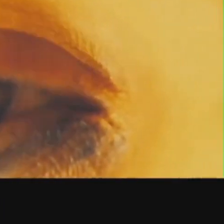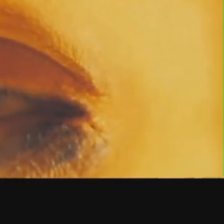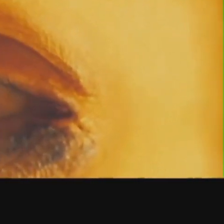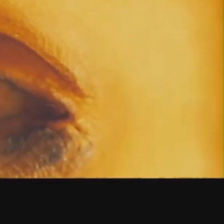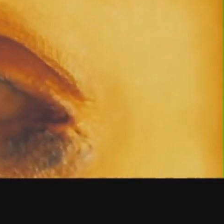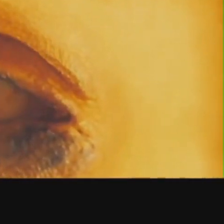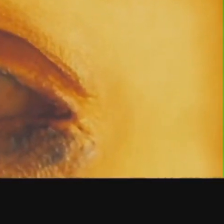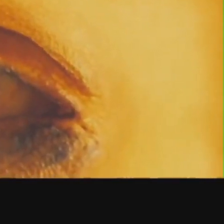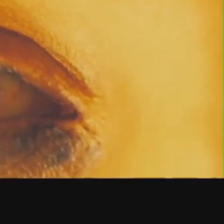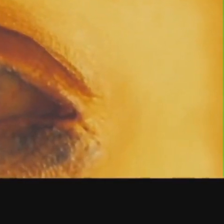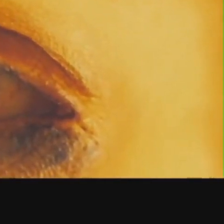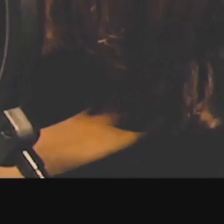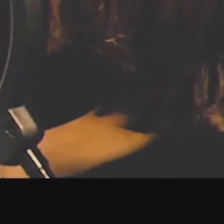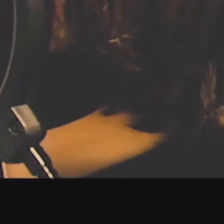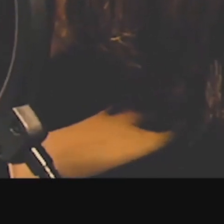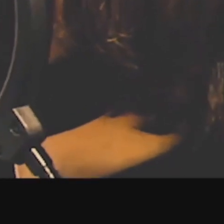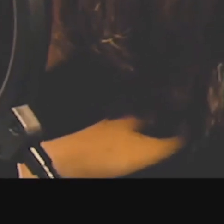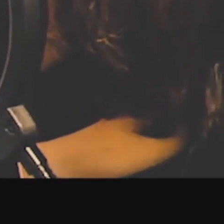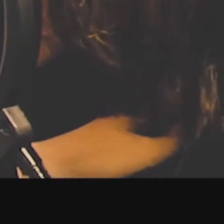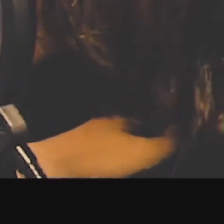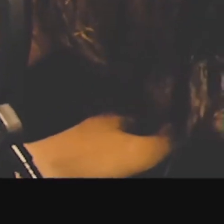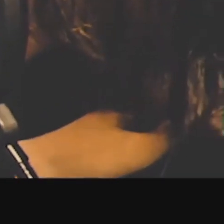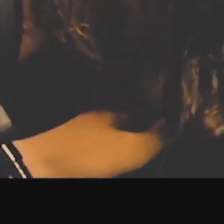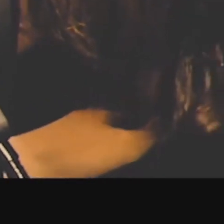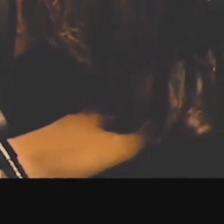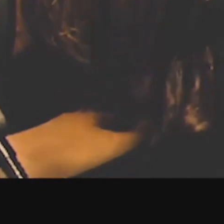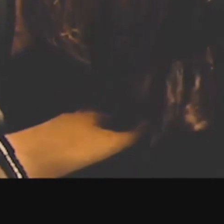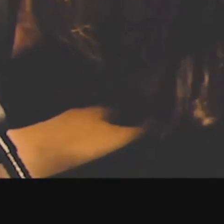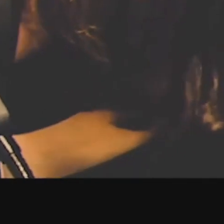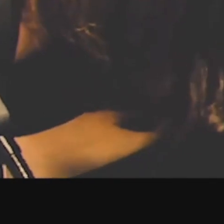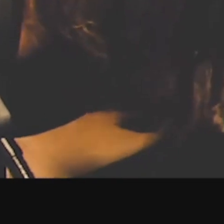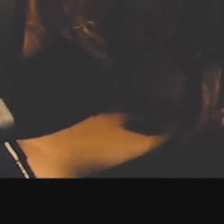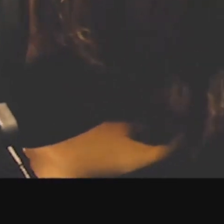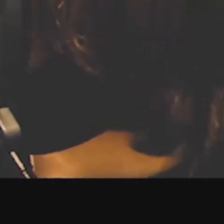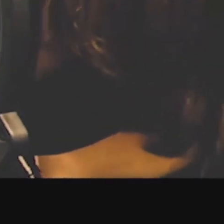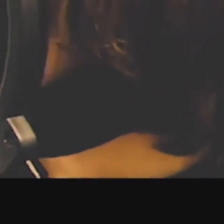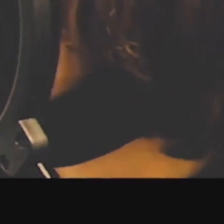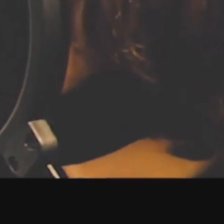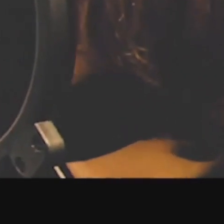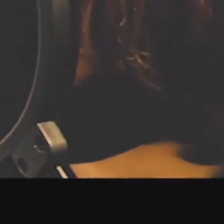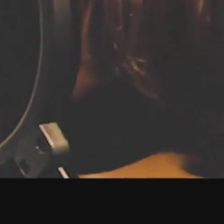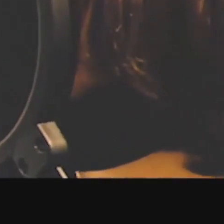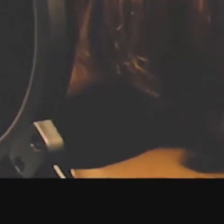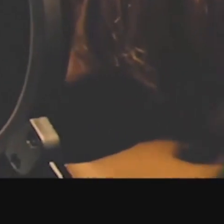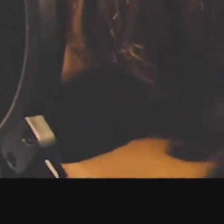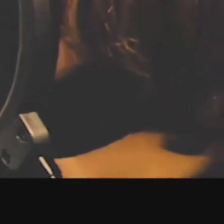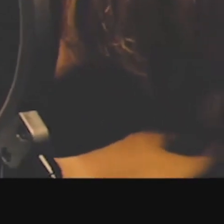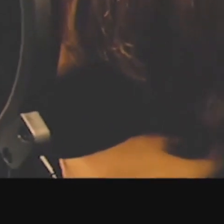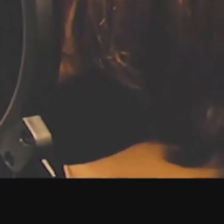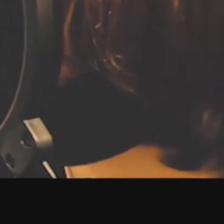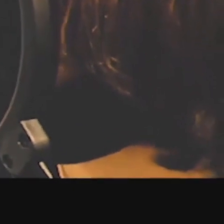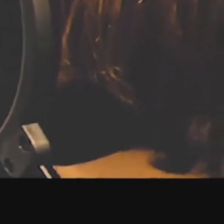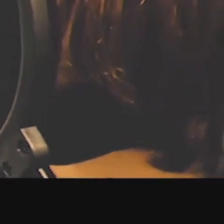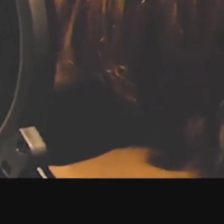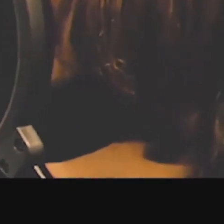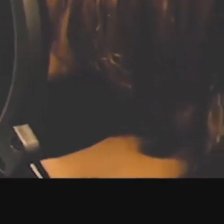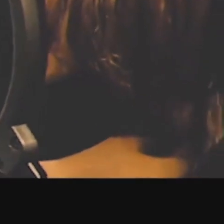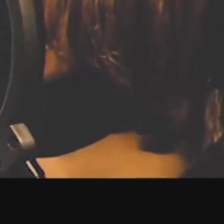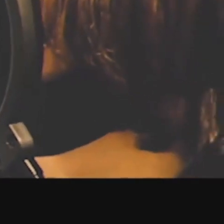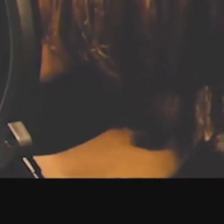Mas um medo que me diz não. A história de quem diz